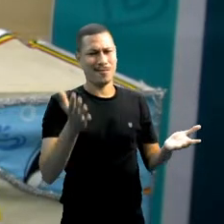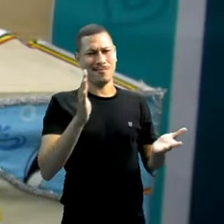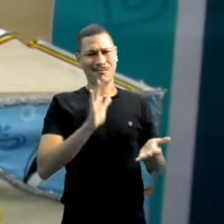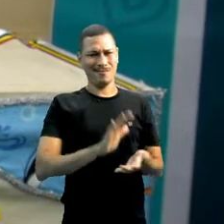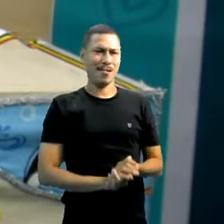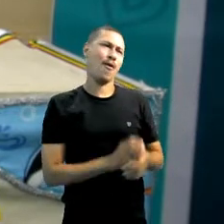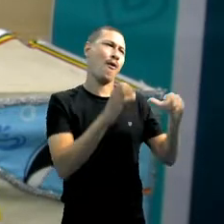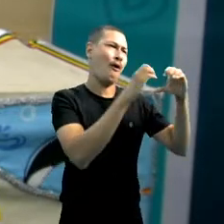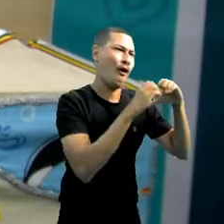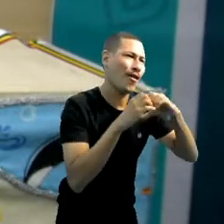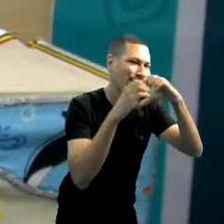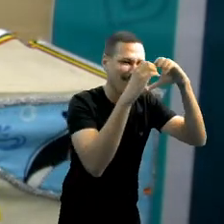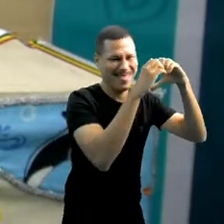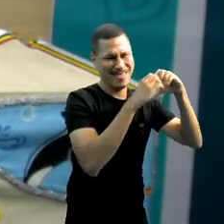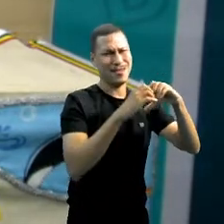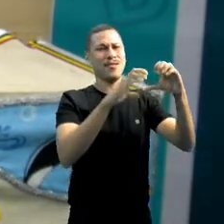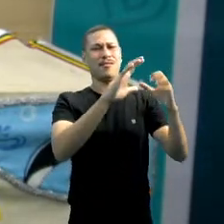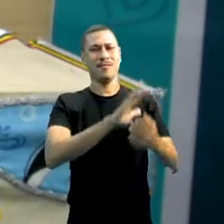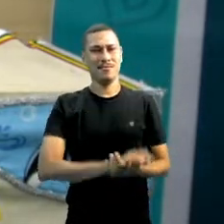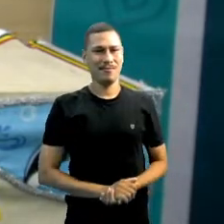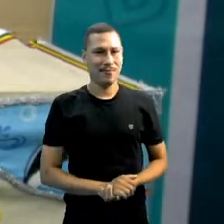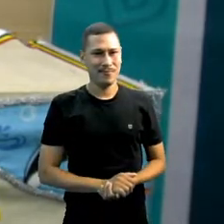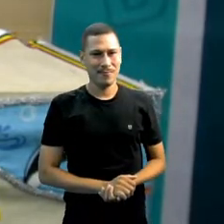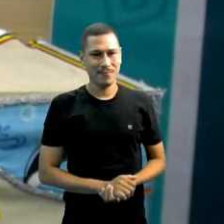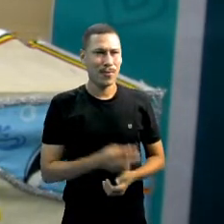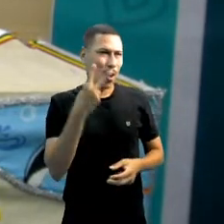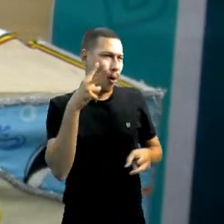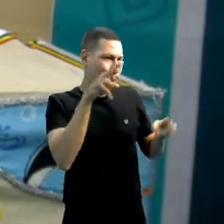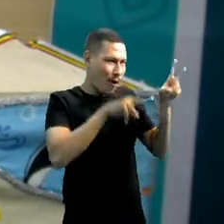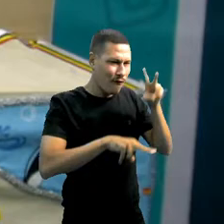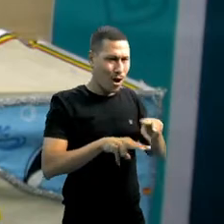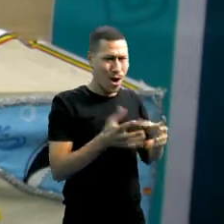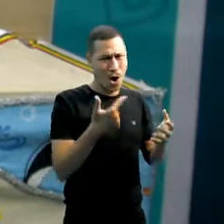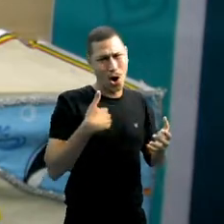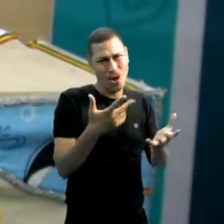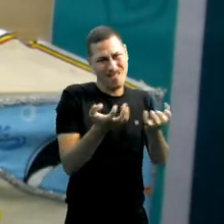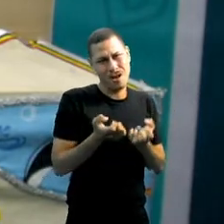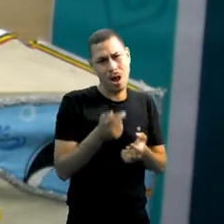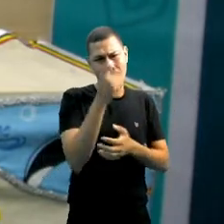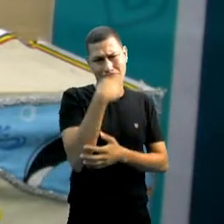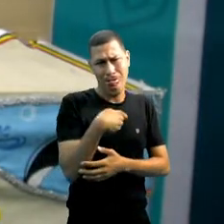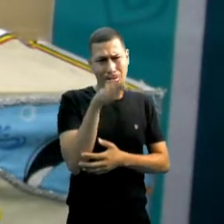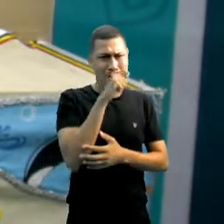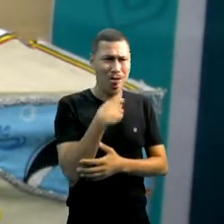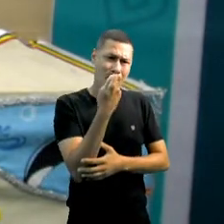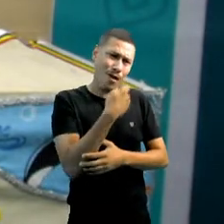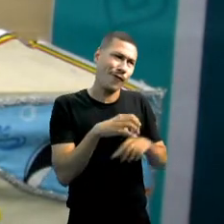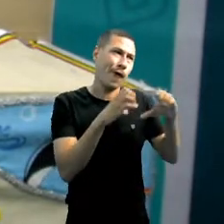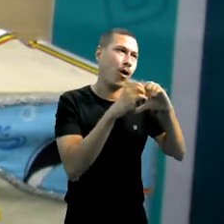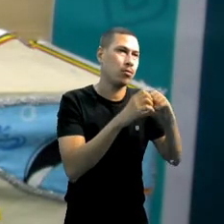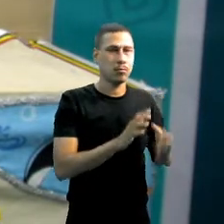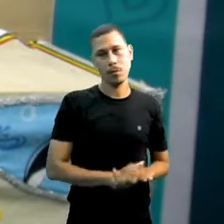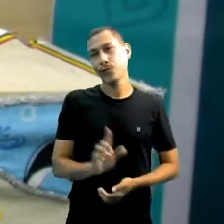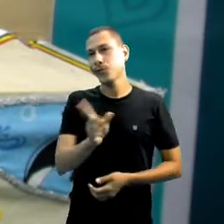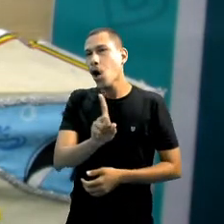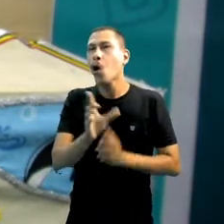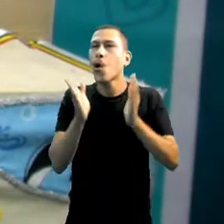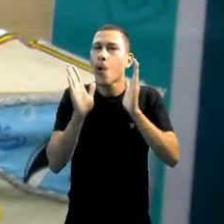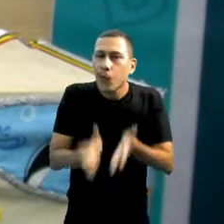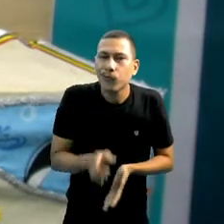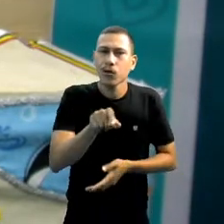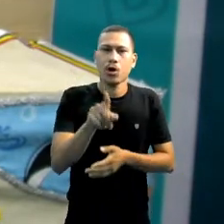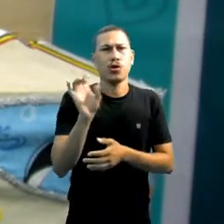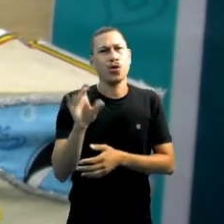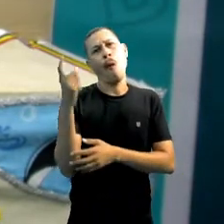leiturinha. Tá certo, tia Leandro. Aí, ó. Colocar um palito aí, tem um pirulito que é coraçãozinho assim também. Não, leiturinha, hoje você só